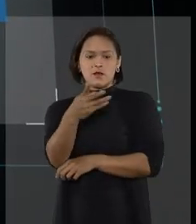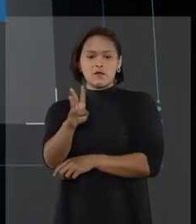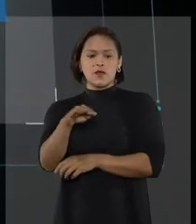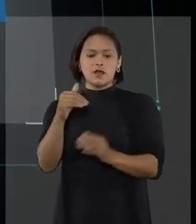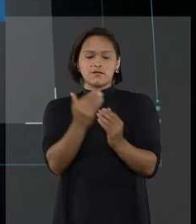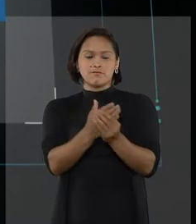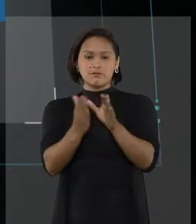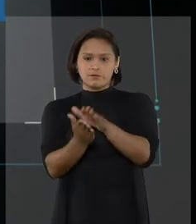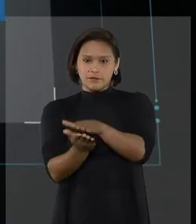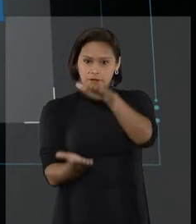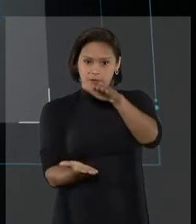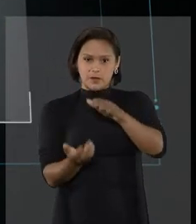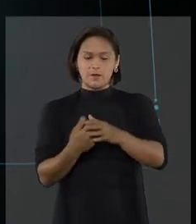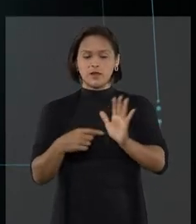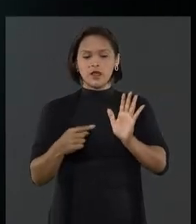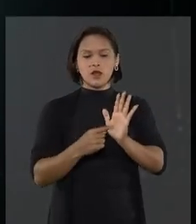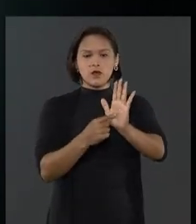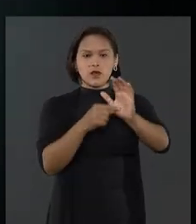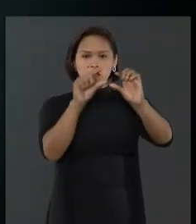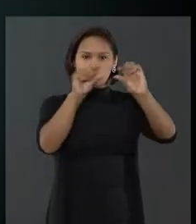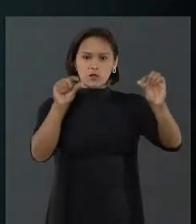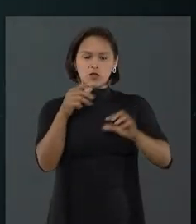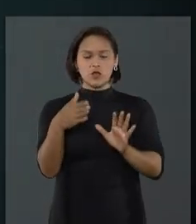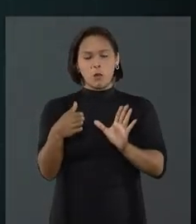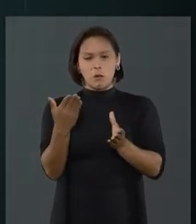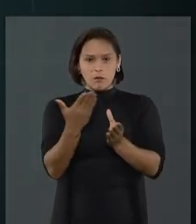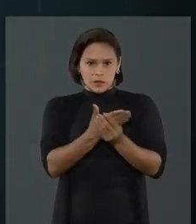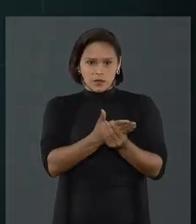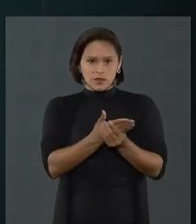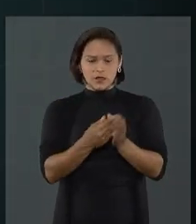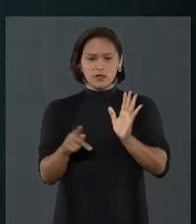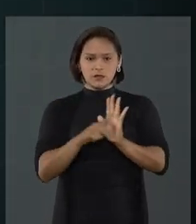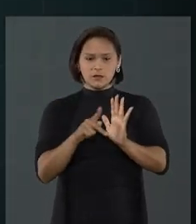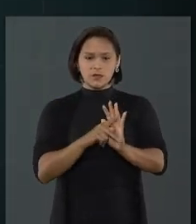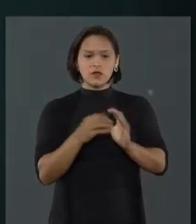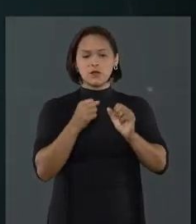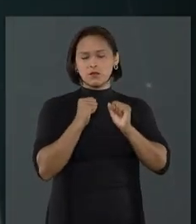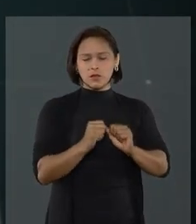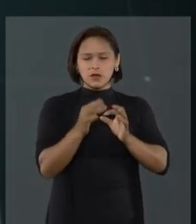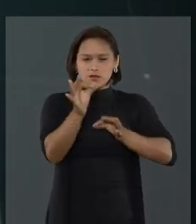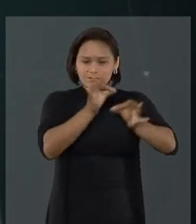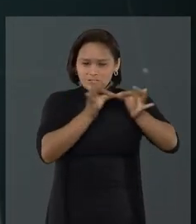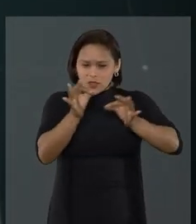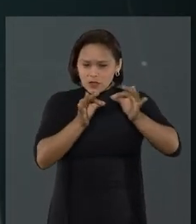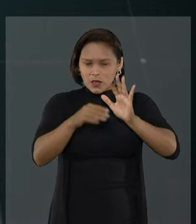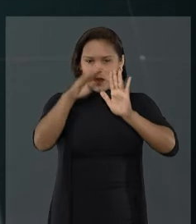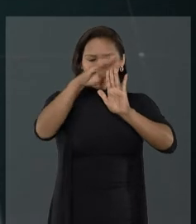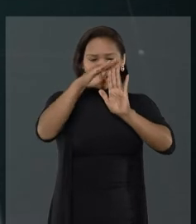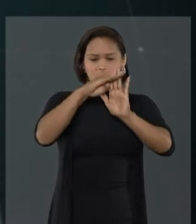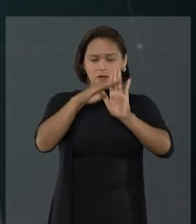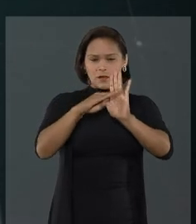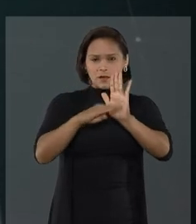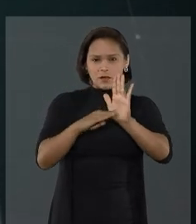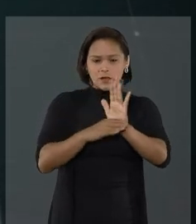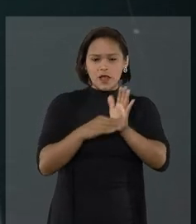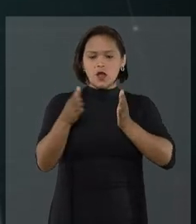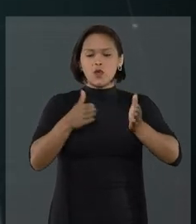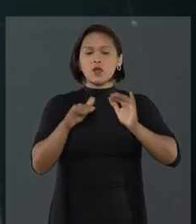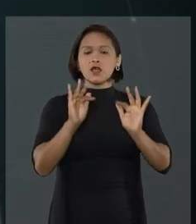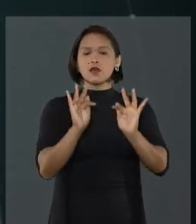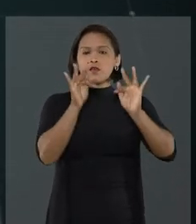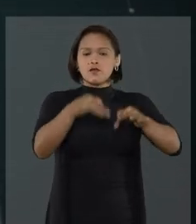possível quando a OAB está nos autos. Clicando no menu Meus Processos, os processos são ordenados de forma